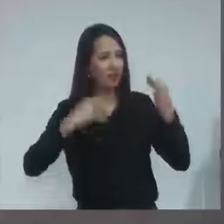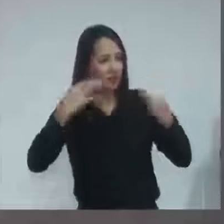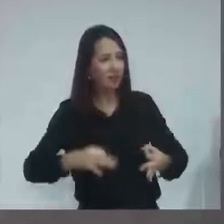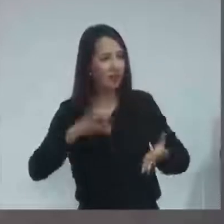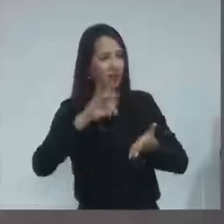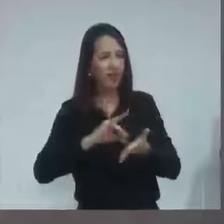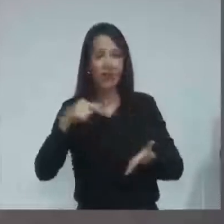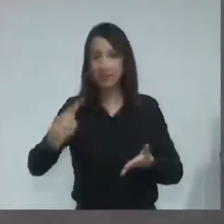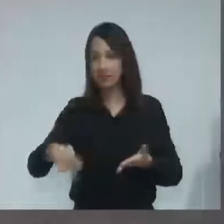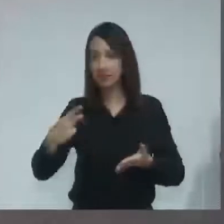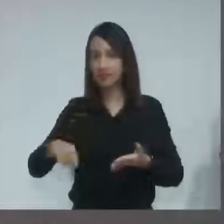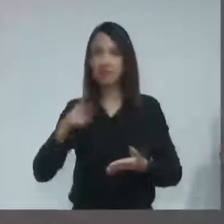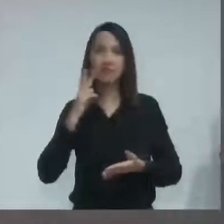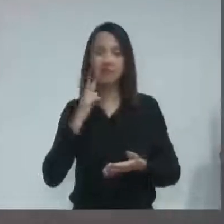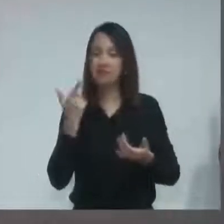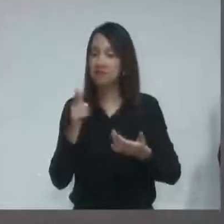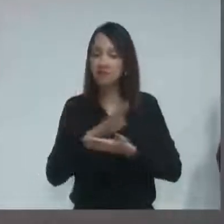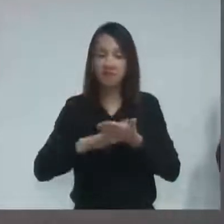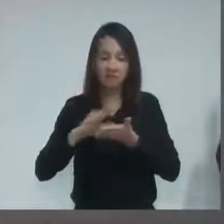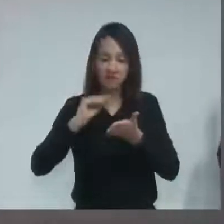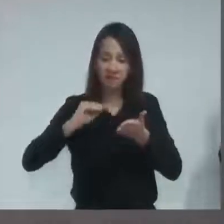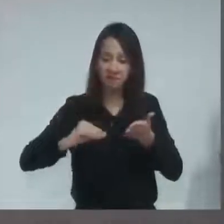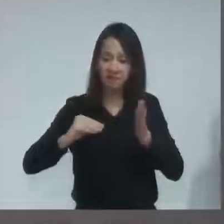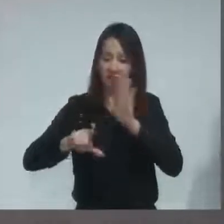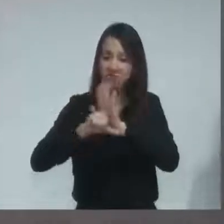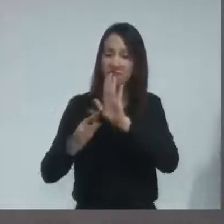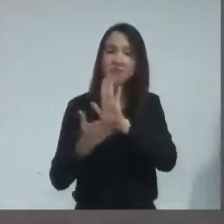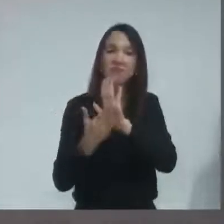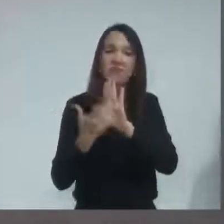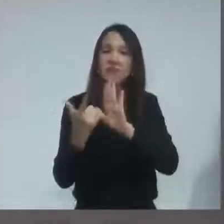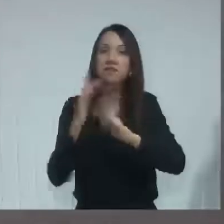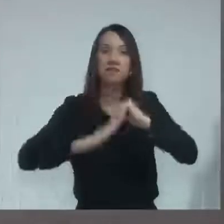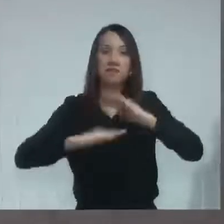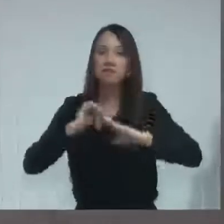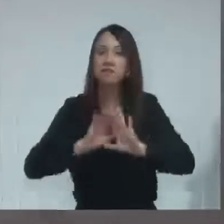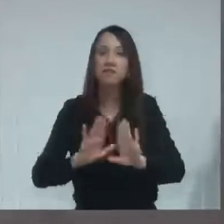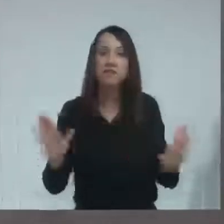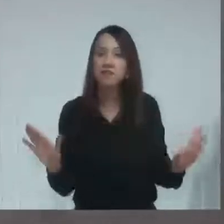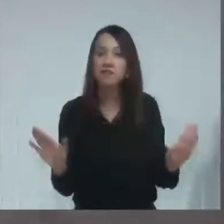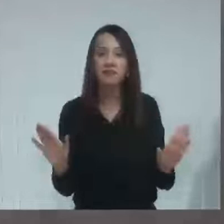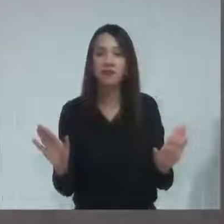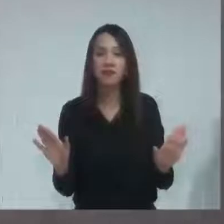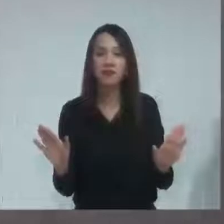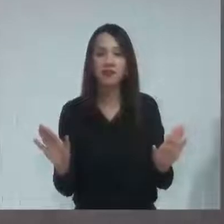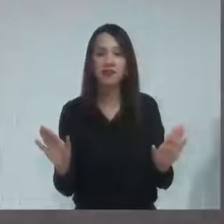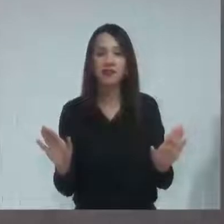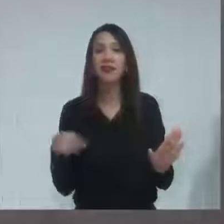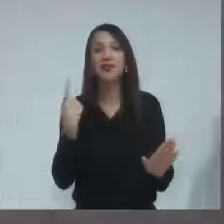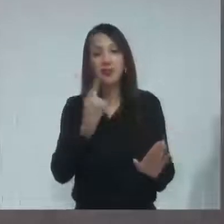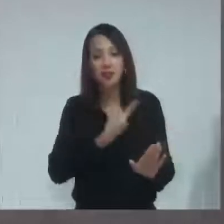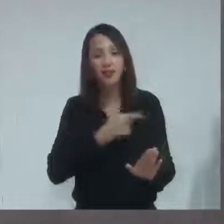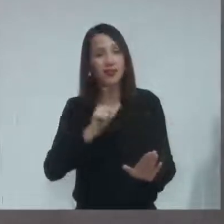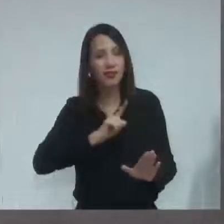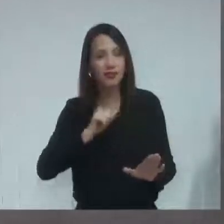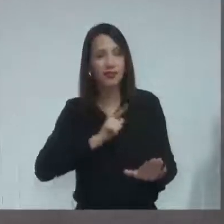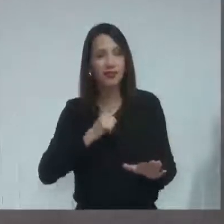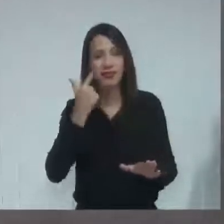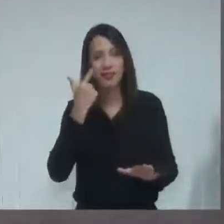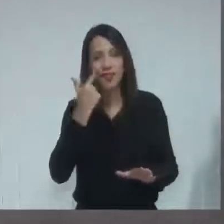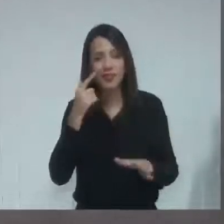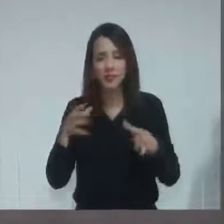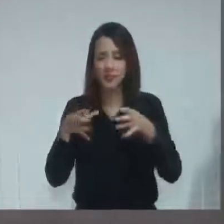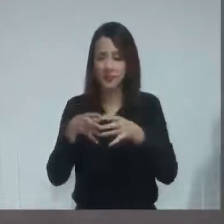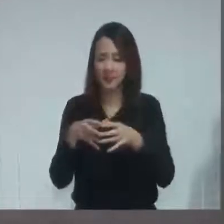Mas a lei municipal não fala nada. Então, o que nos resta? Eventualmente, uma simetria com a questão